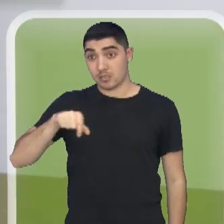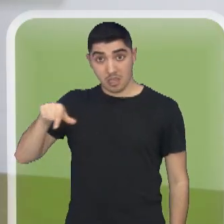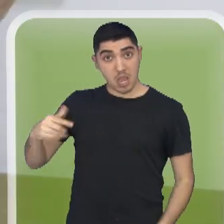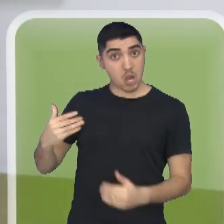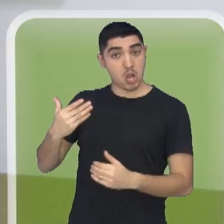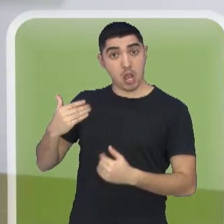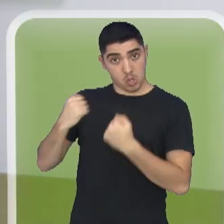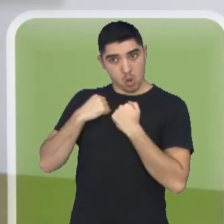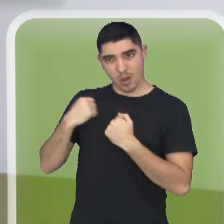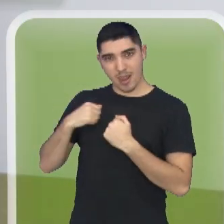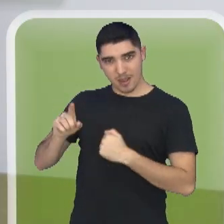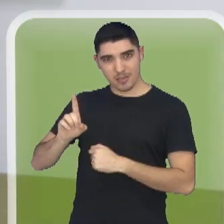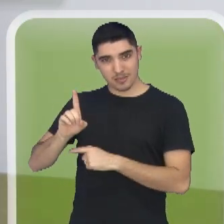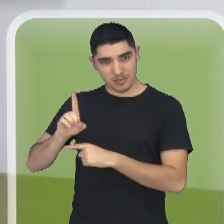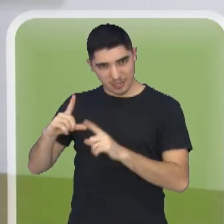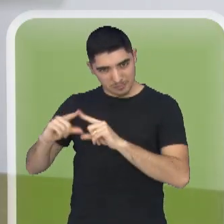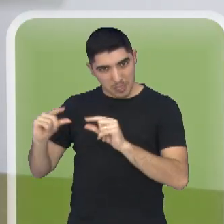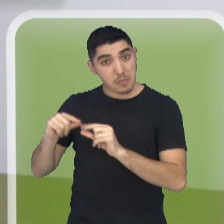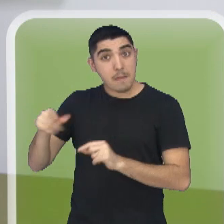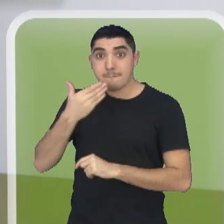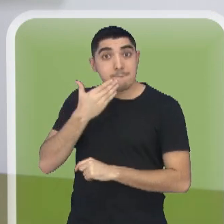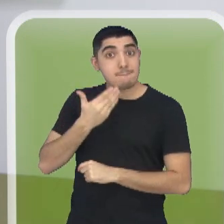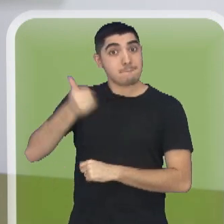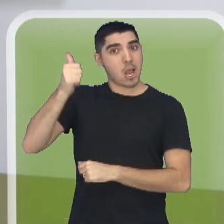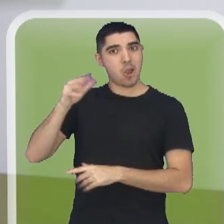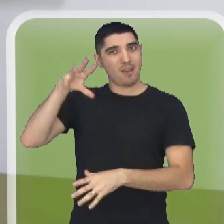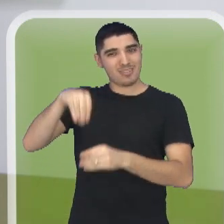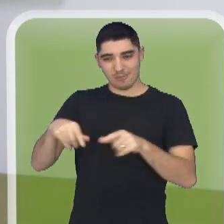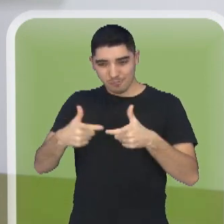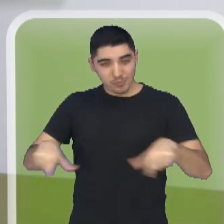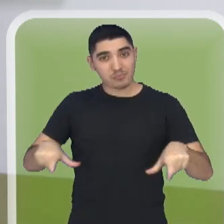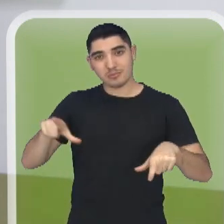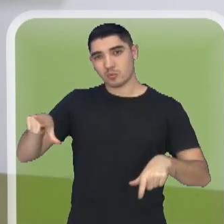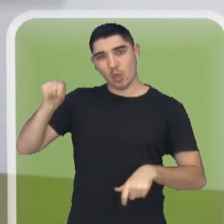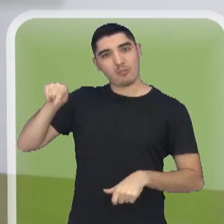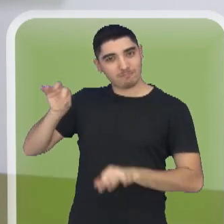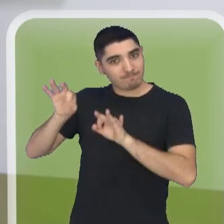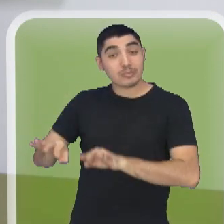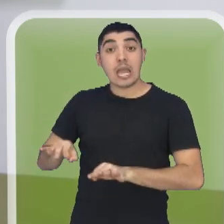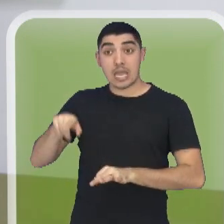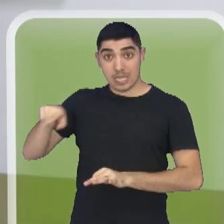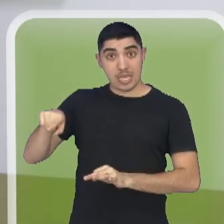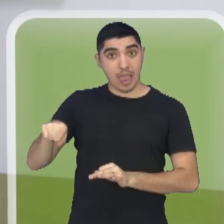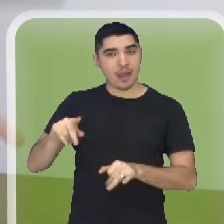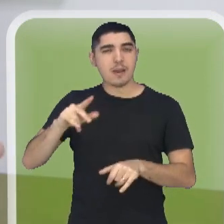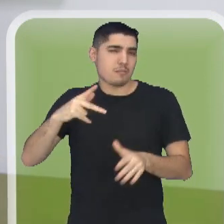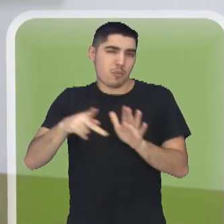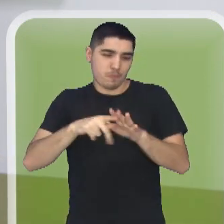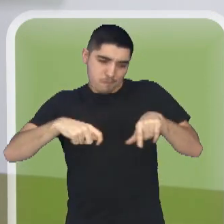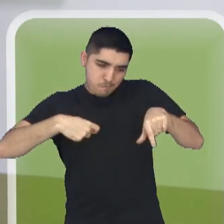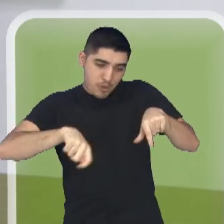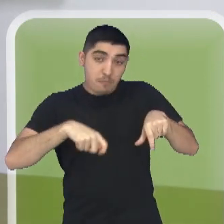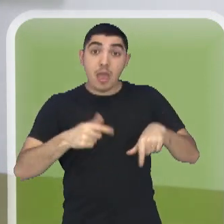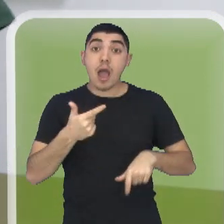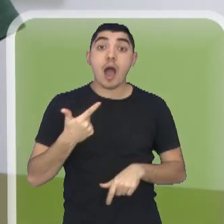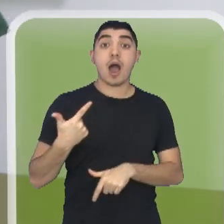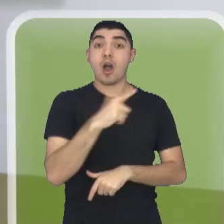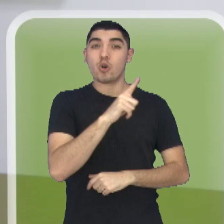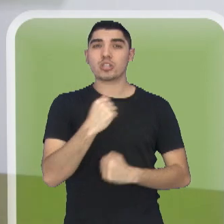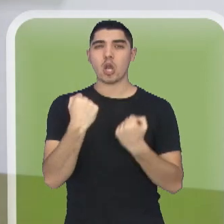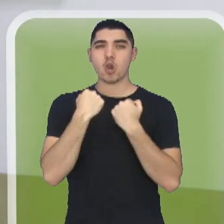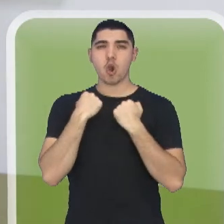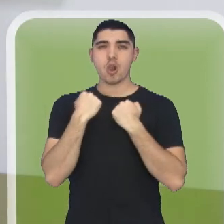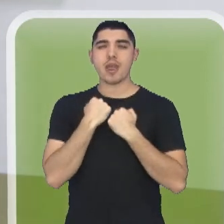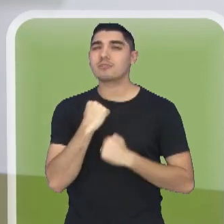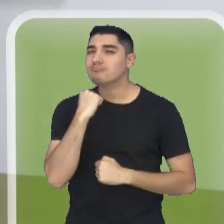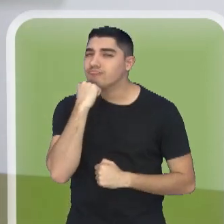Merecido, né? Ganhou um troféuzinho lá. E o curioso é que assim, quando a Susan saiu para o pênalti, a outra goleira garantiu também o resultado,